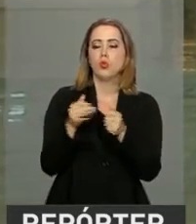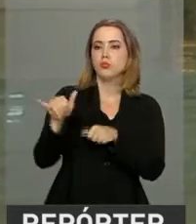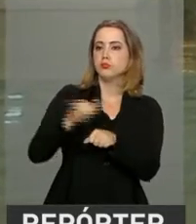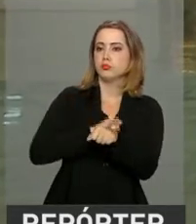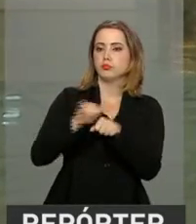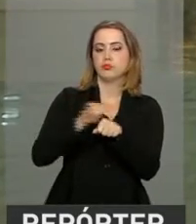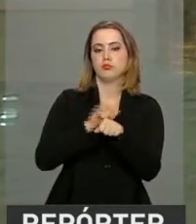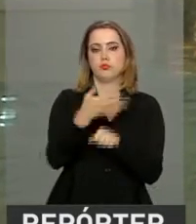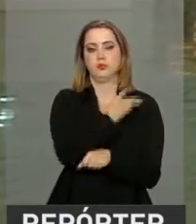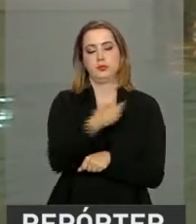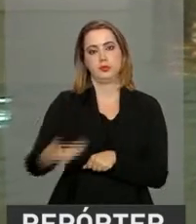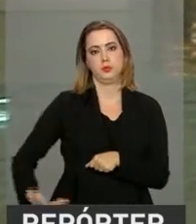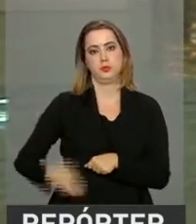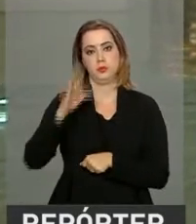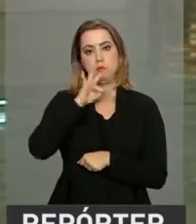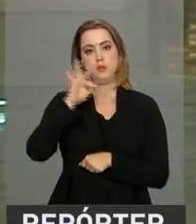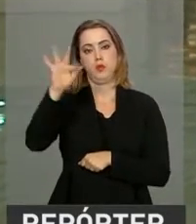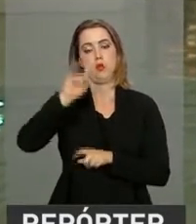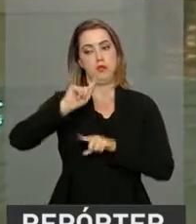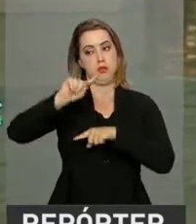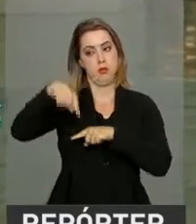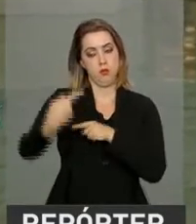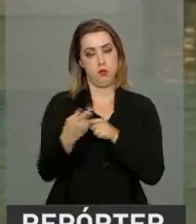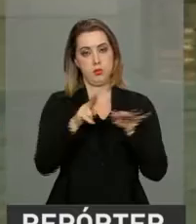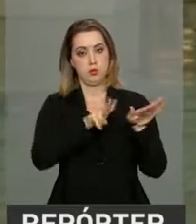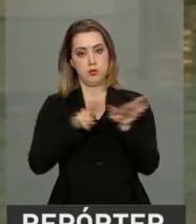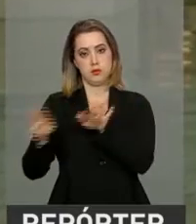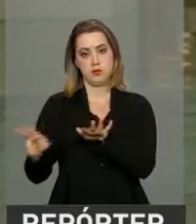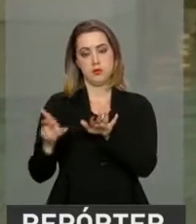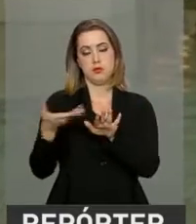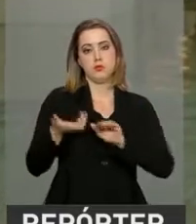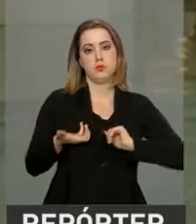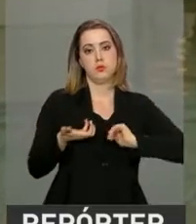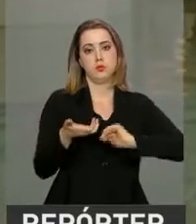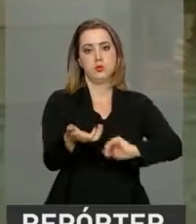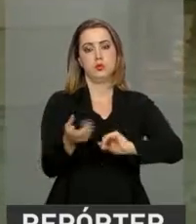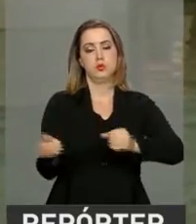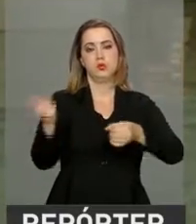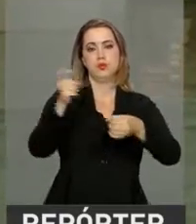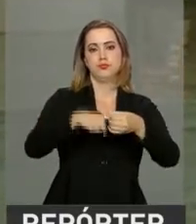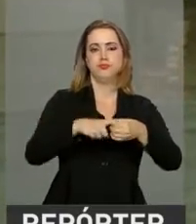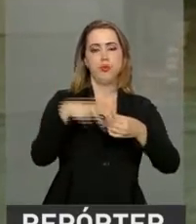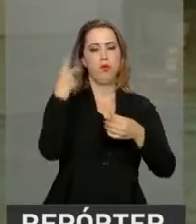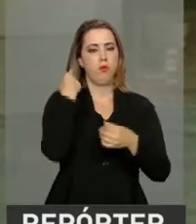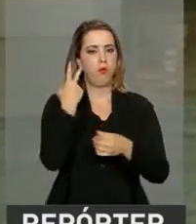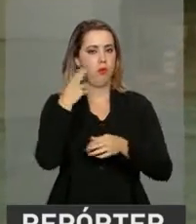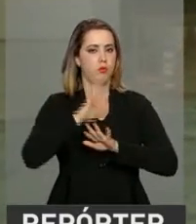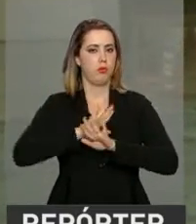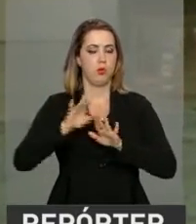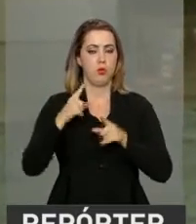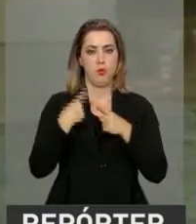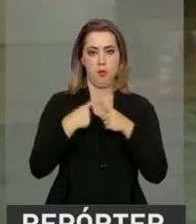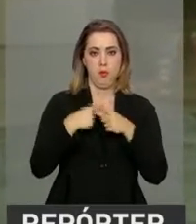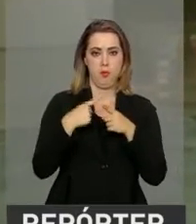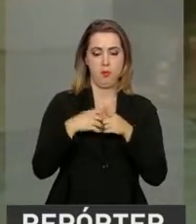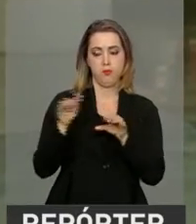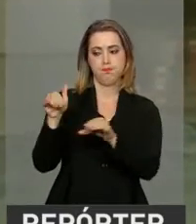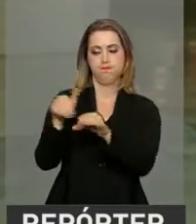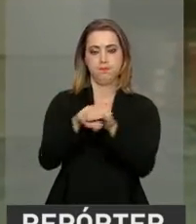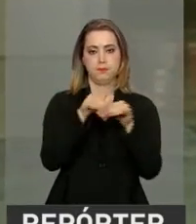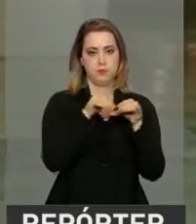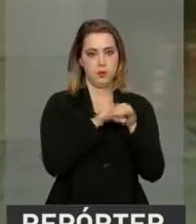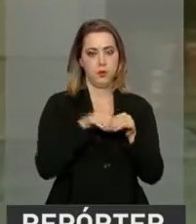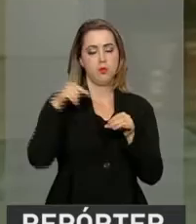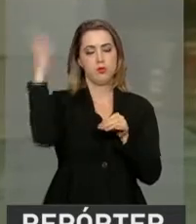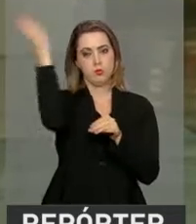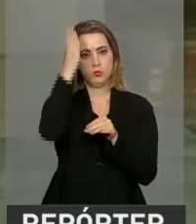federal a partir da semana que vem, quando os trabalhos no Congresso Nacional devem voltar ao normal, já que boa parte das eleições municipais